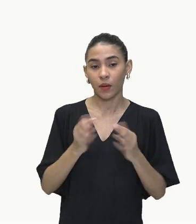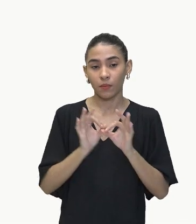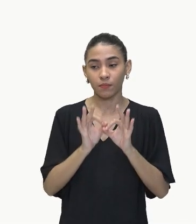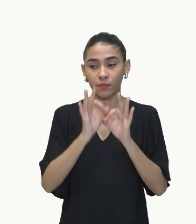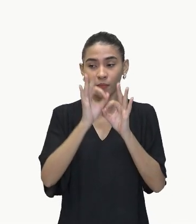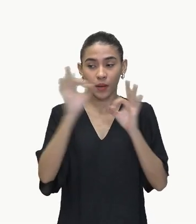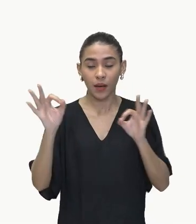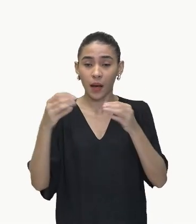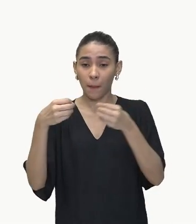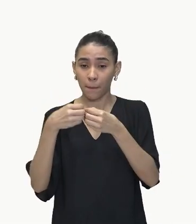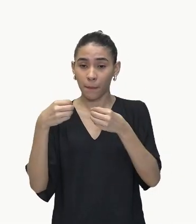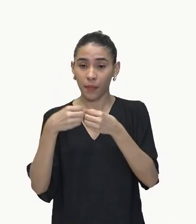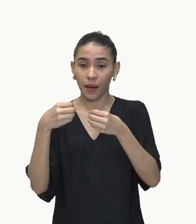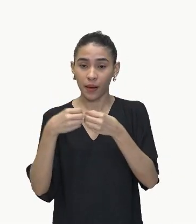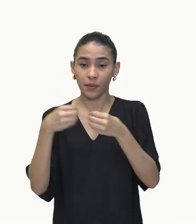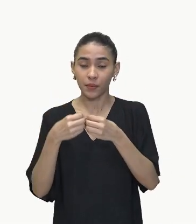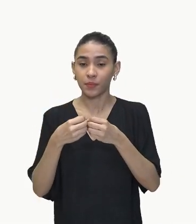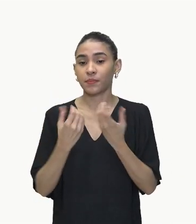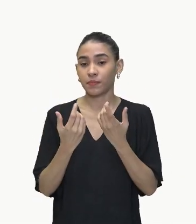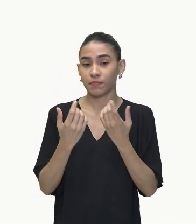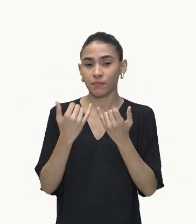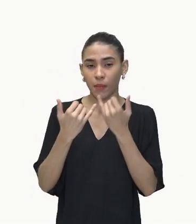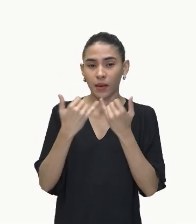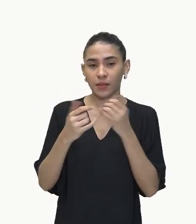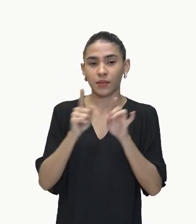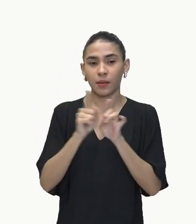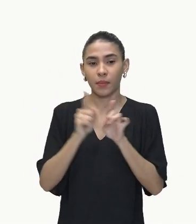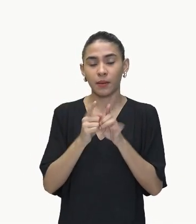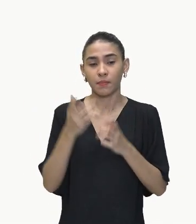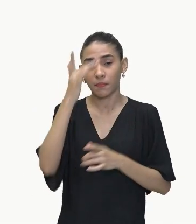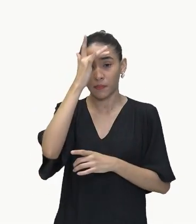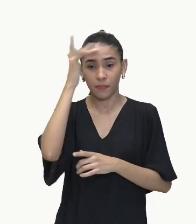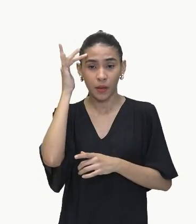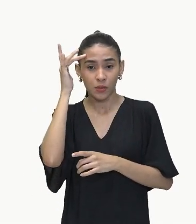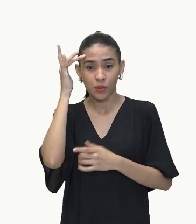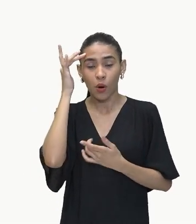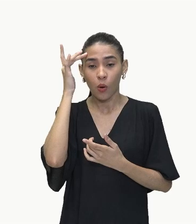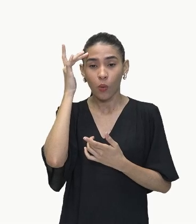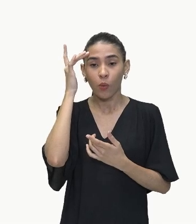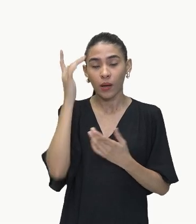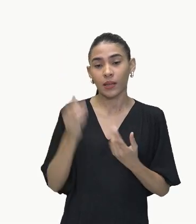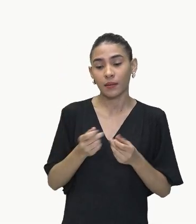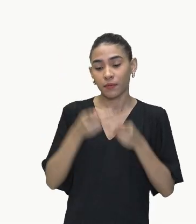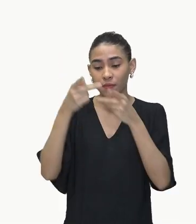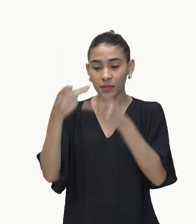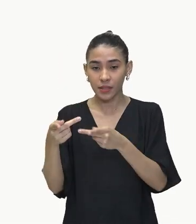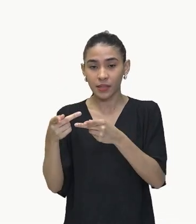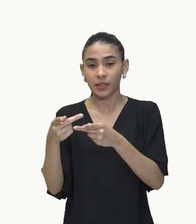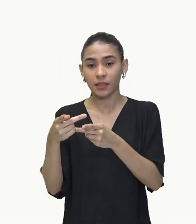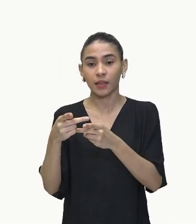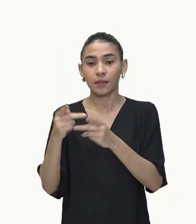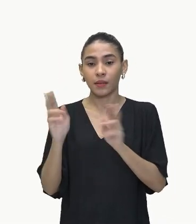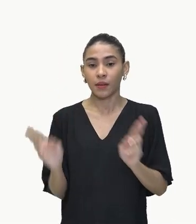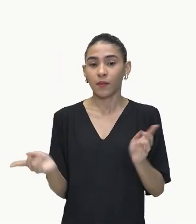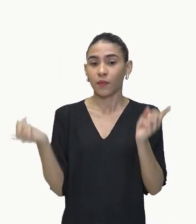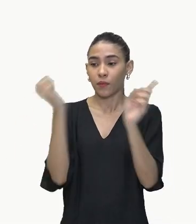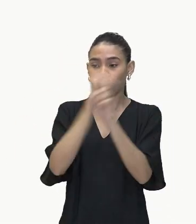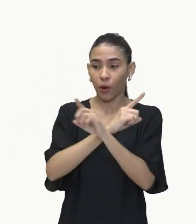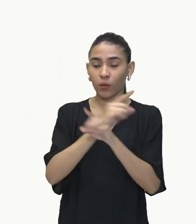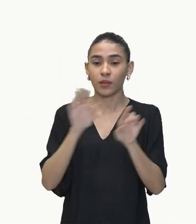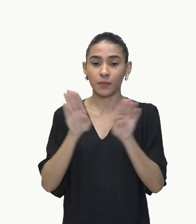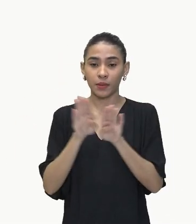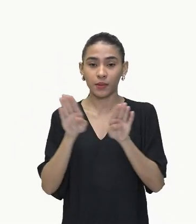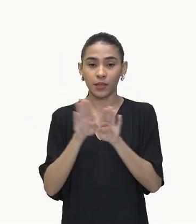Letícia, acontece o mesmo, essa impressão de quem vem de Letícia para o Brasil, passa ali por um posto de controle